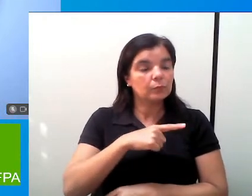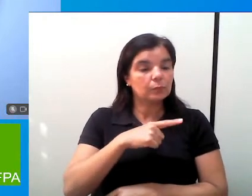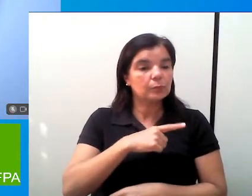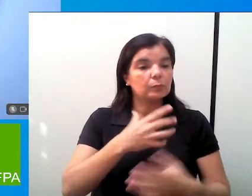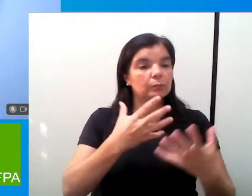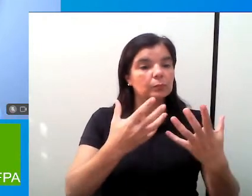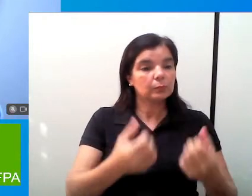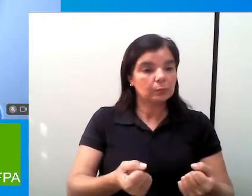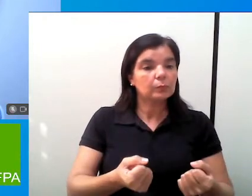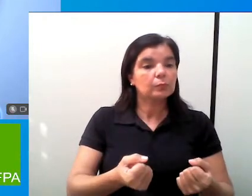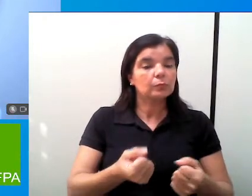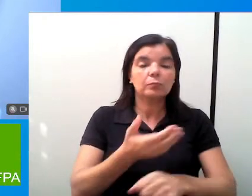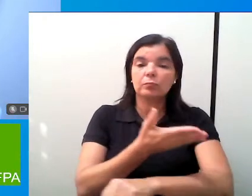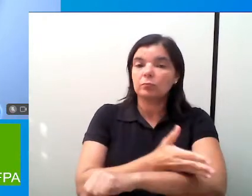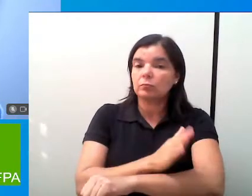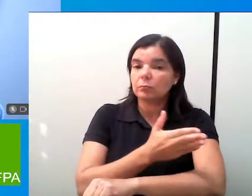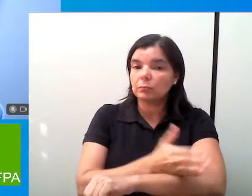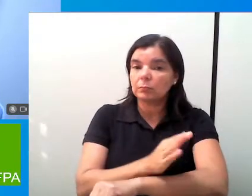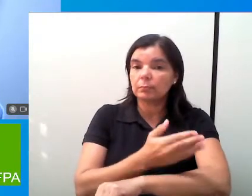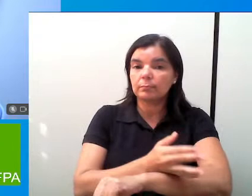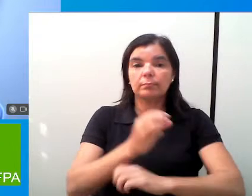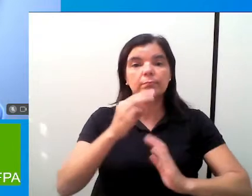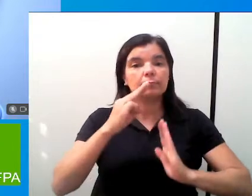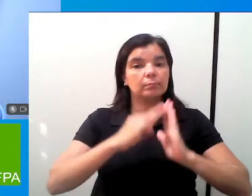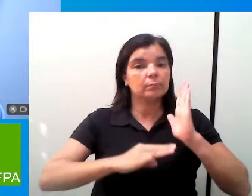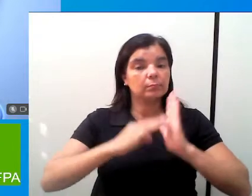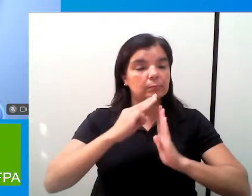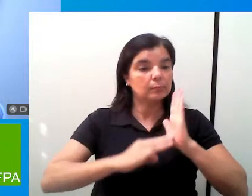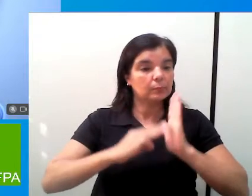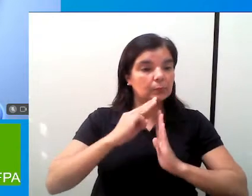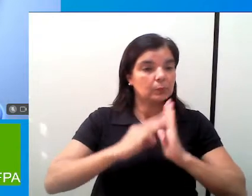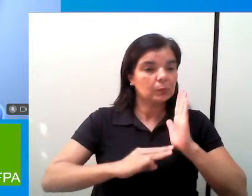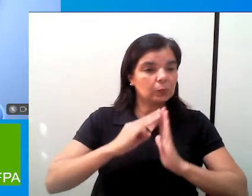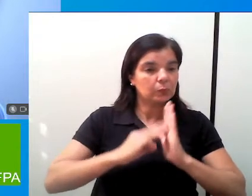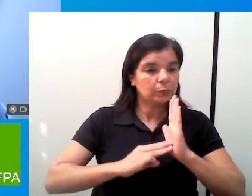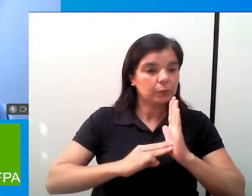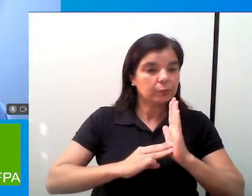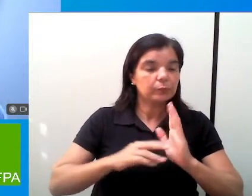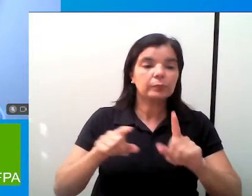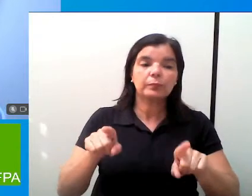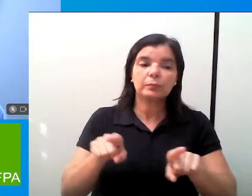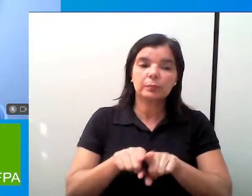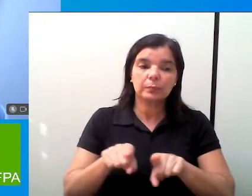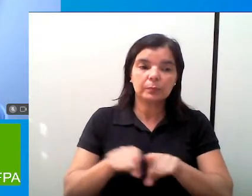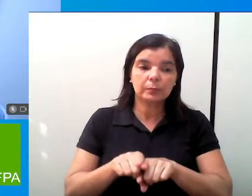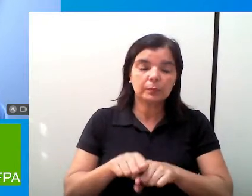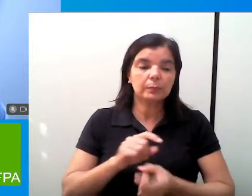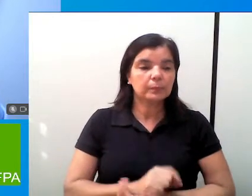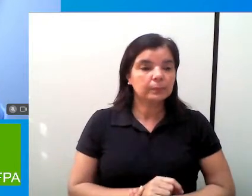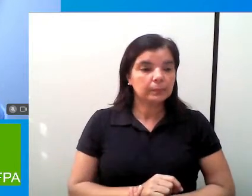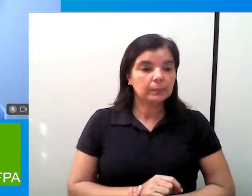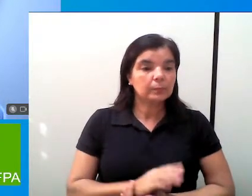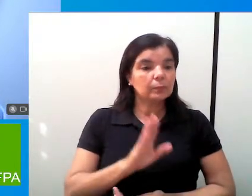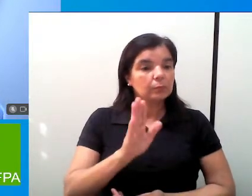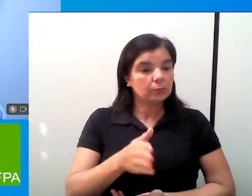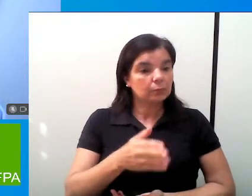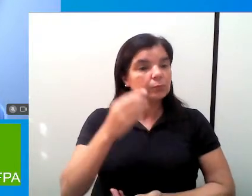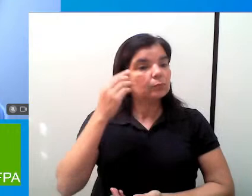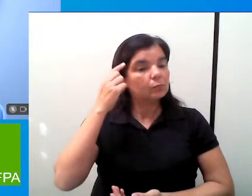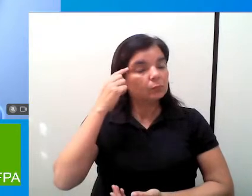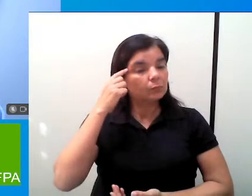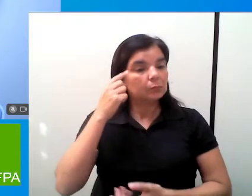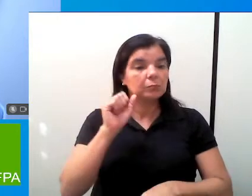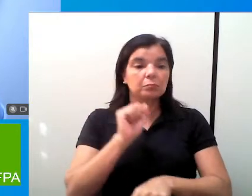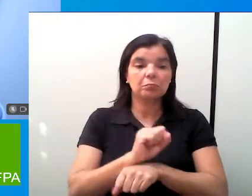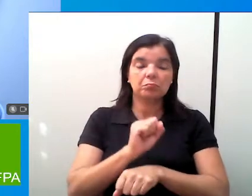sua prática metodológica. Imagina você convencer um professor que tem mais de 20 anos de casa, que já tem esse conforto com a